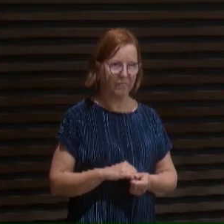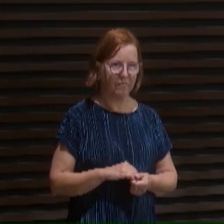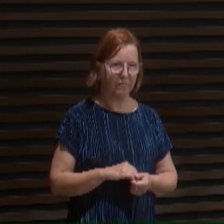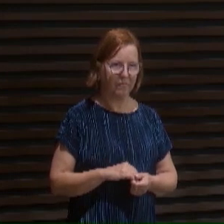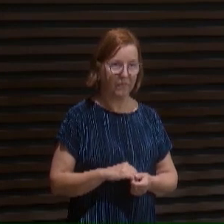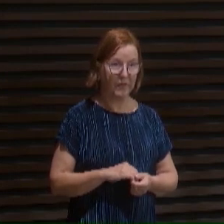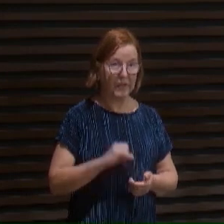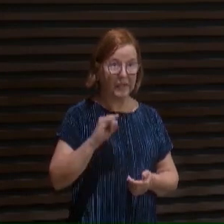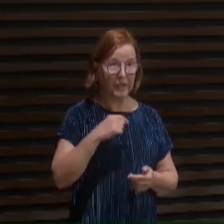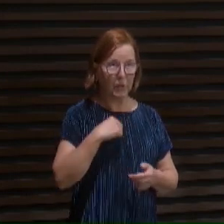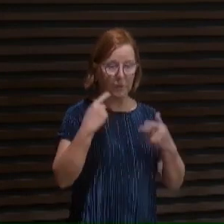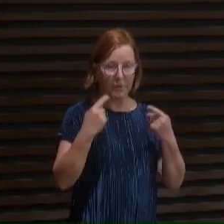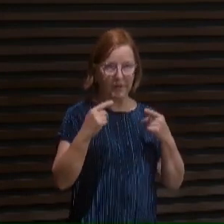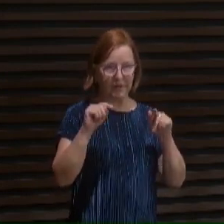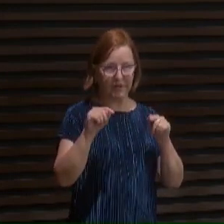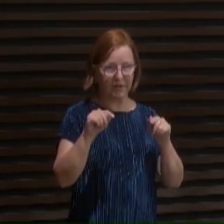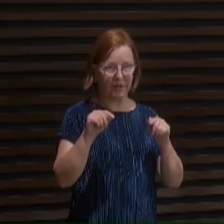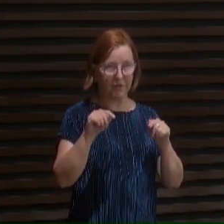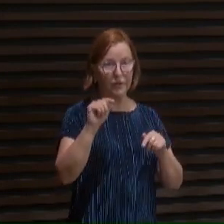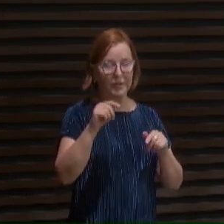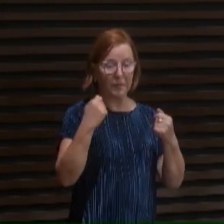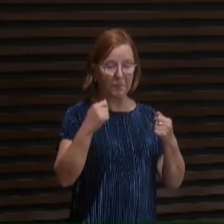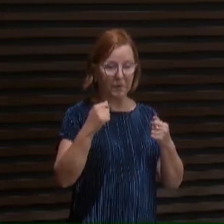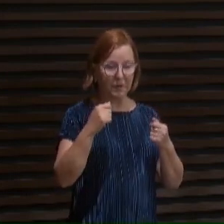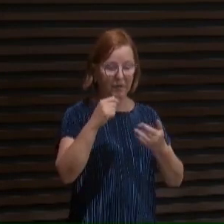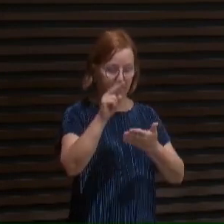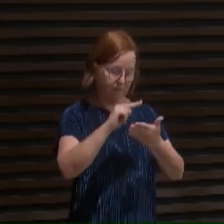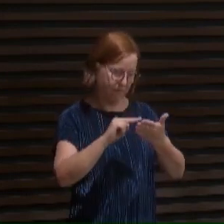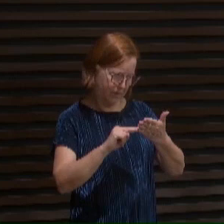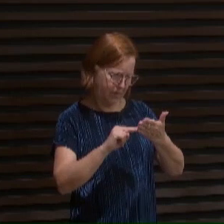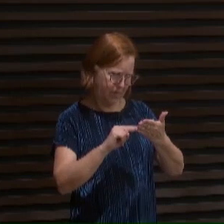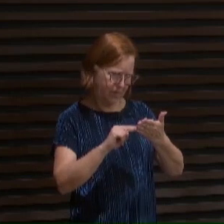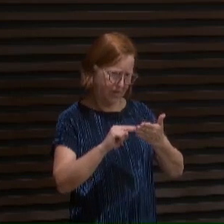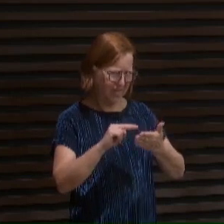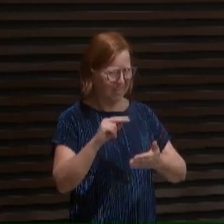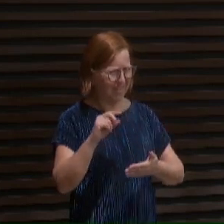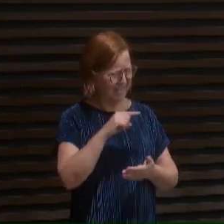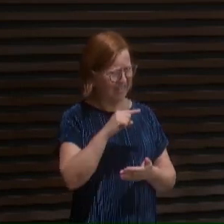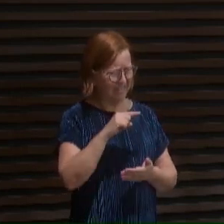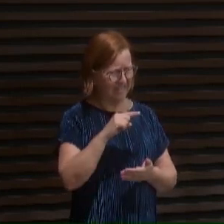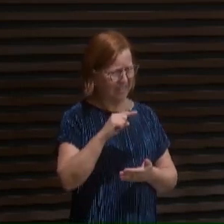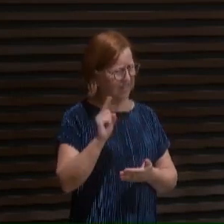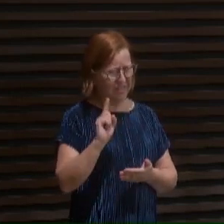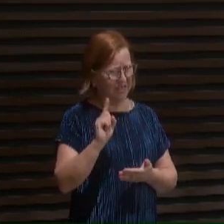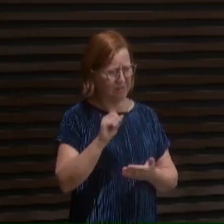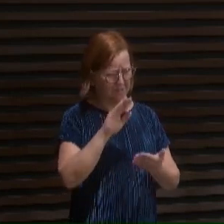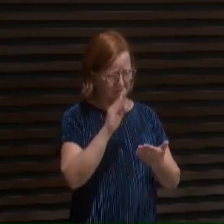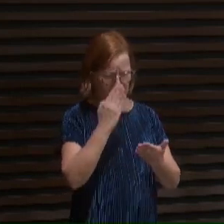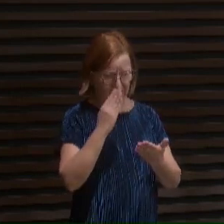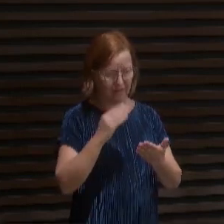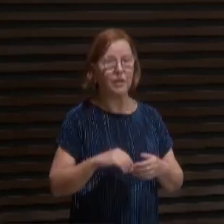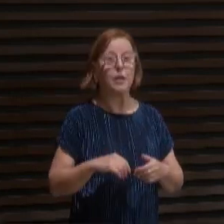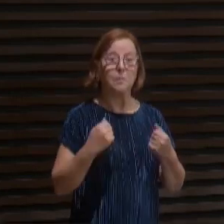Se eu estou pregando aqui, você tem que estar examinando aí. Será que esse cara não está me enganando? Por isso que nós temos que conferir com as Escrituras,